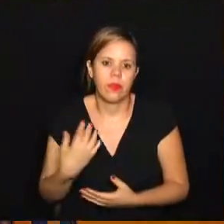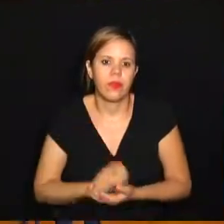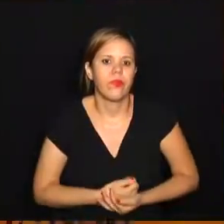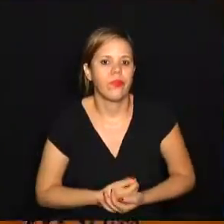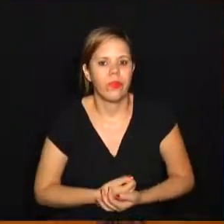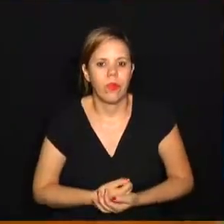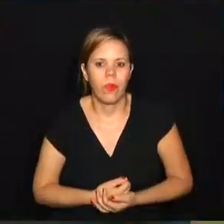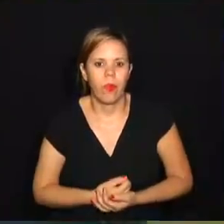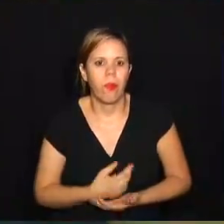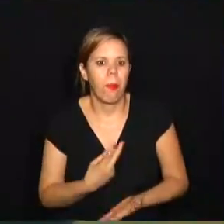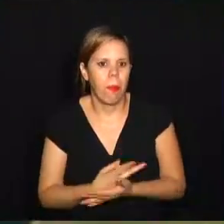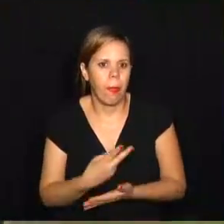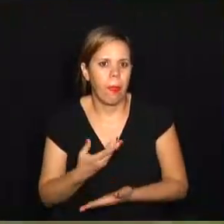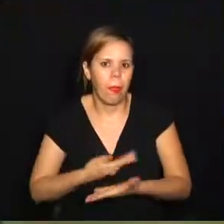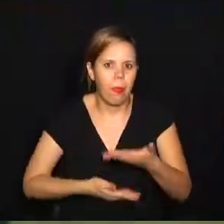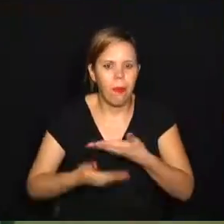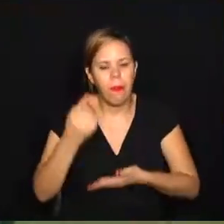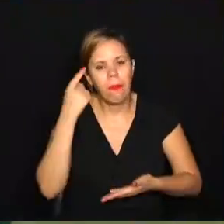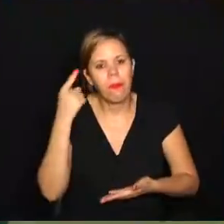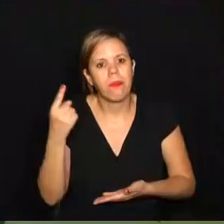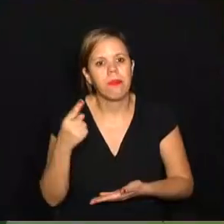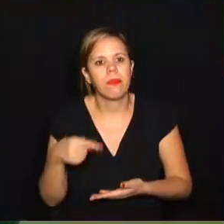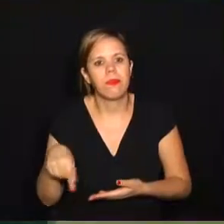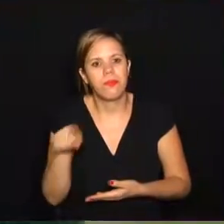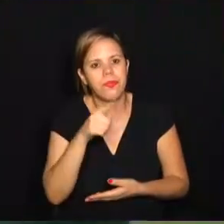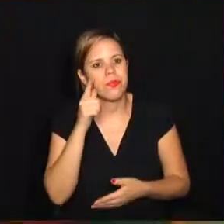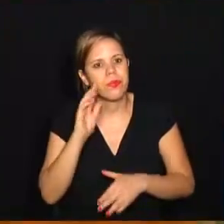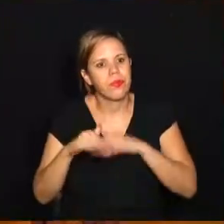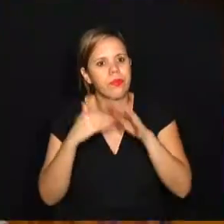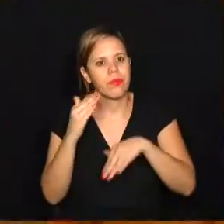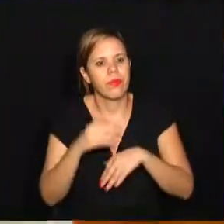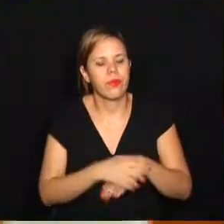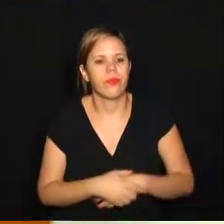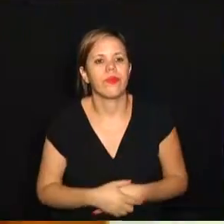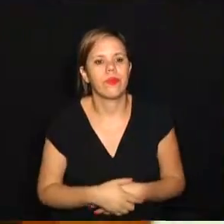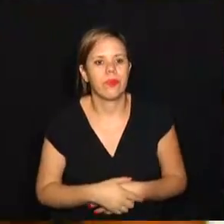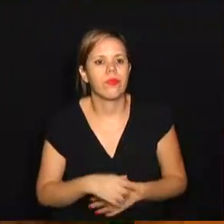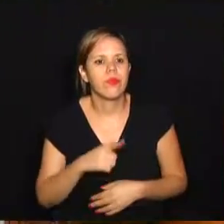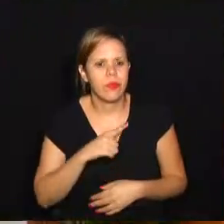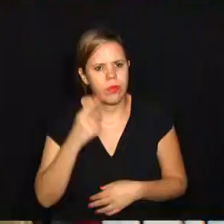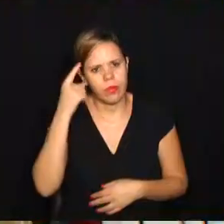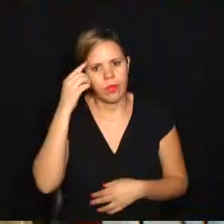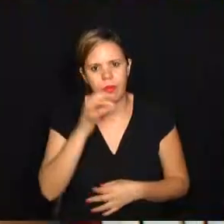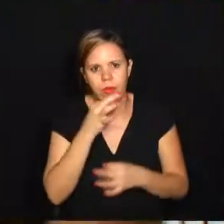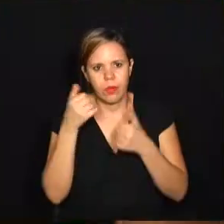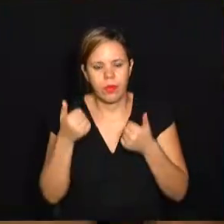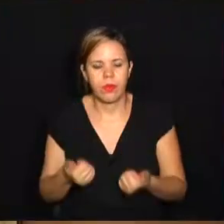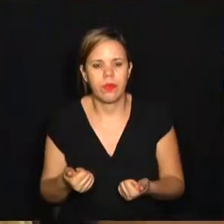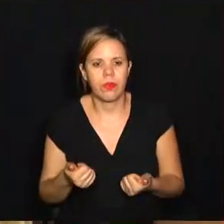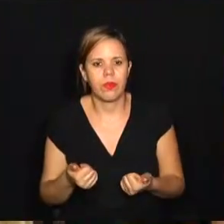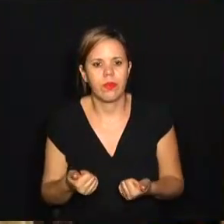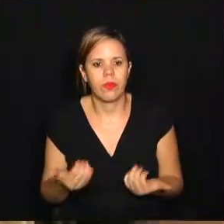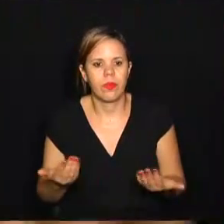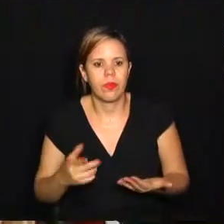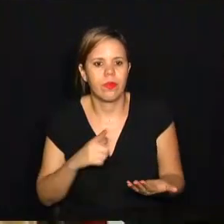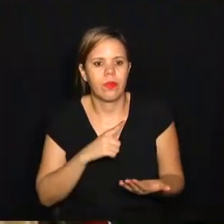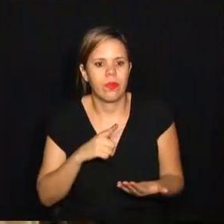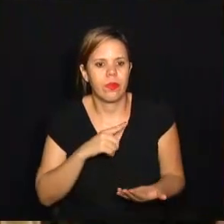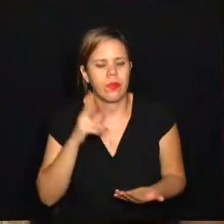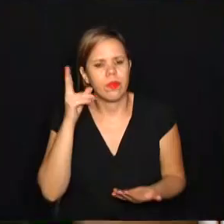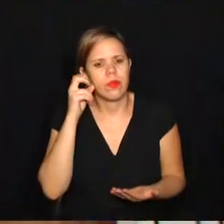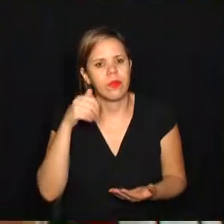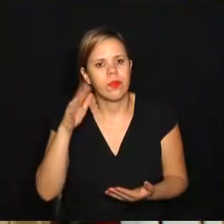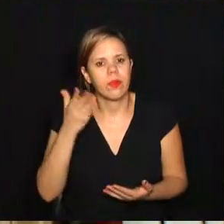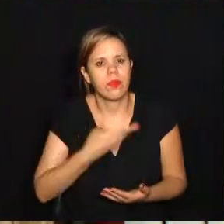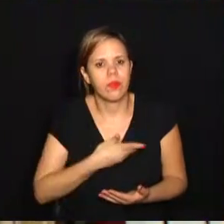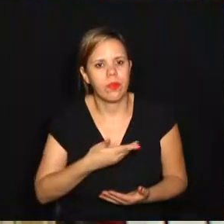E eles mesmo trocam as ideias, eles que constroem, assim, eles têm ideias brilhantes. Agora, eles até escutam mais o